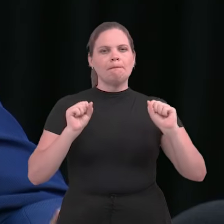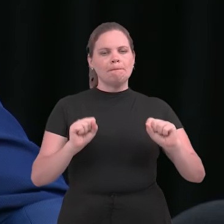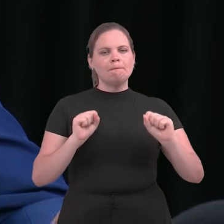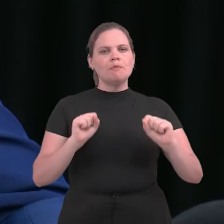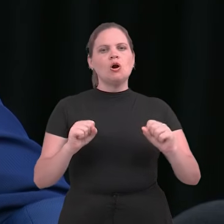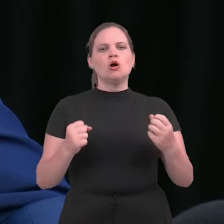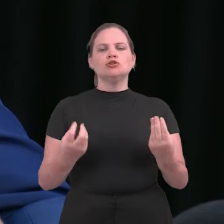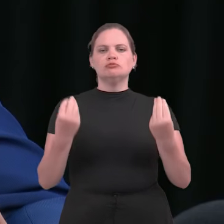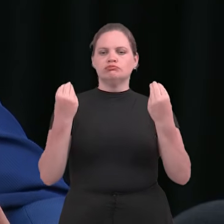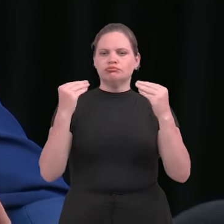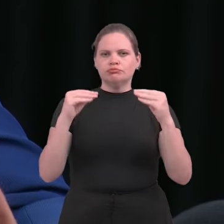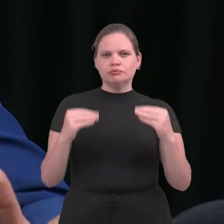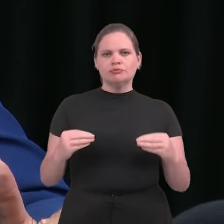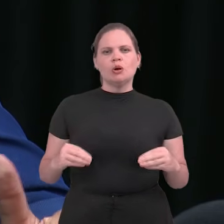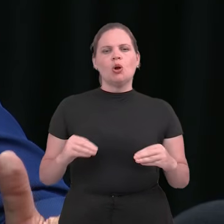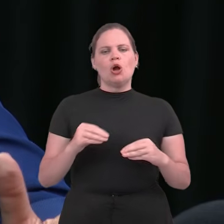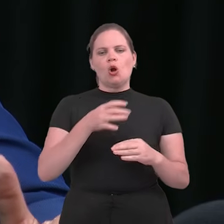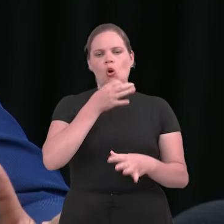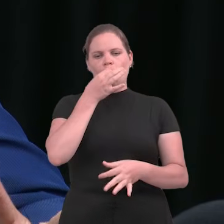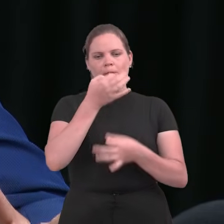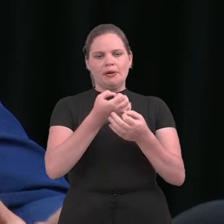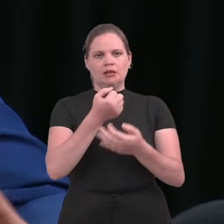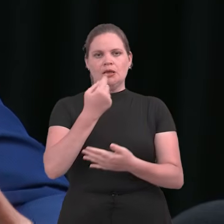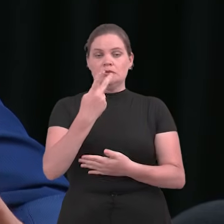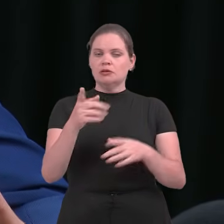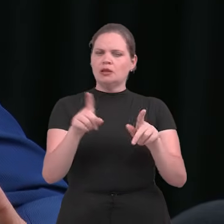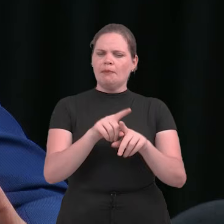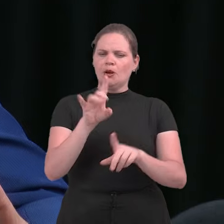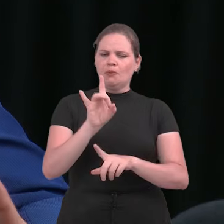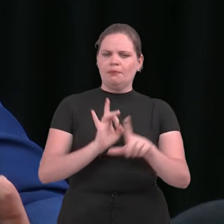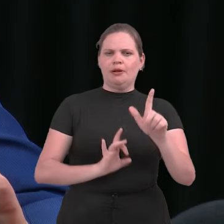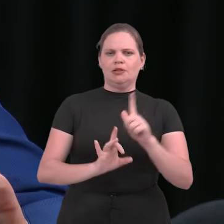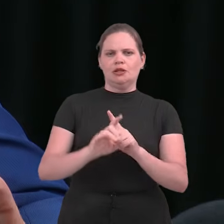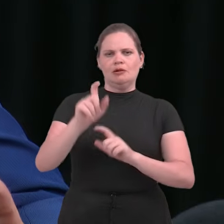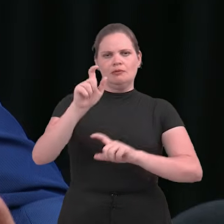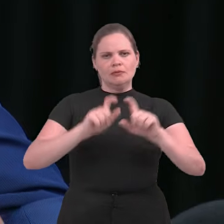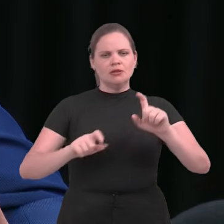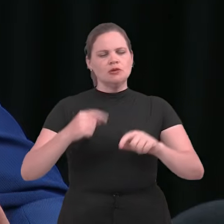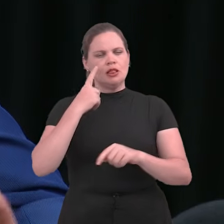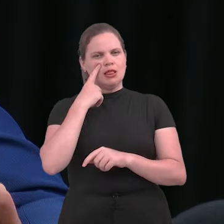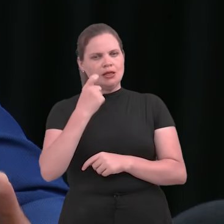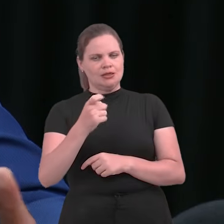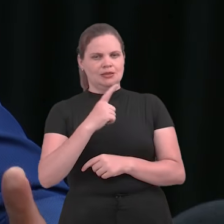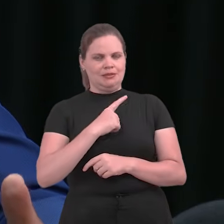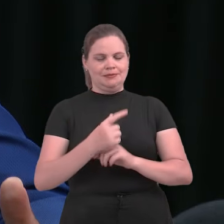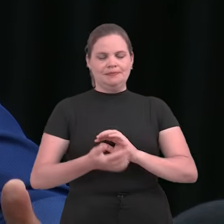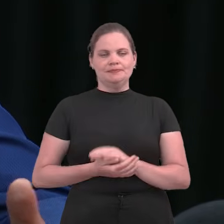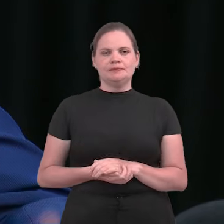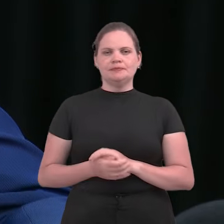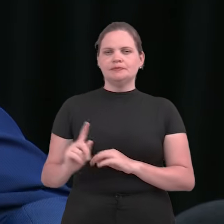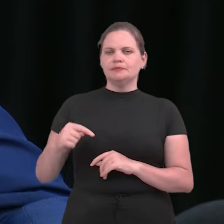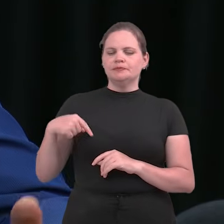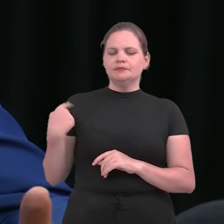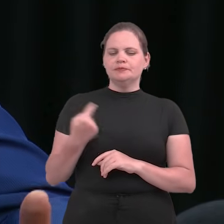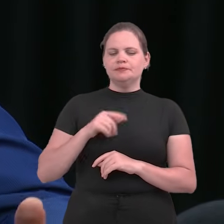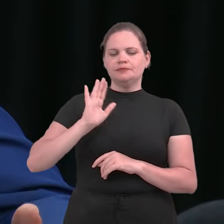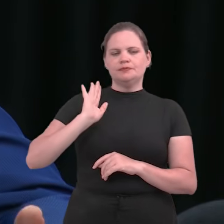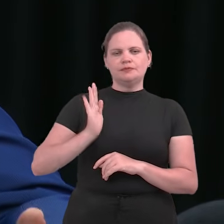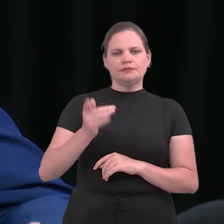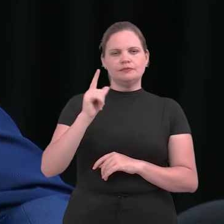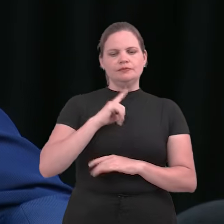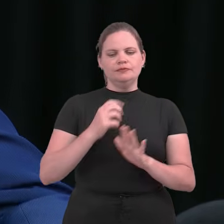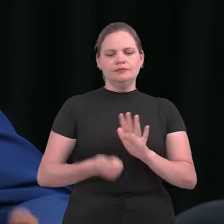comentário e compartilhar também com as pessoas que se interessam para concursos públicos. Nós já fizemos aqui